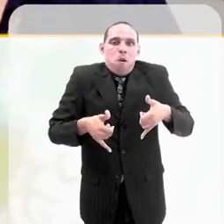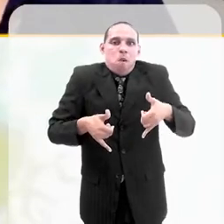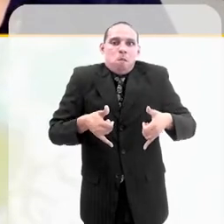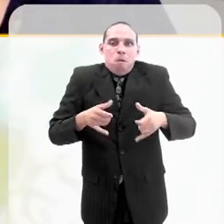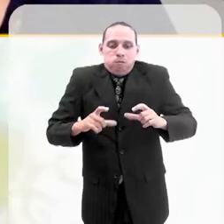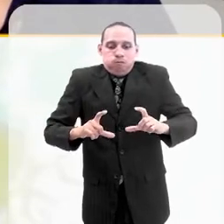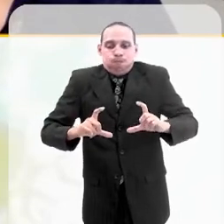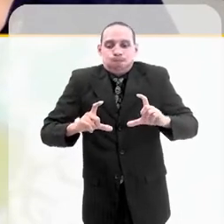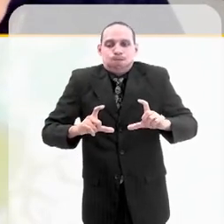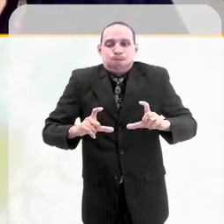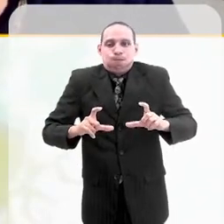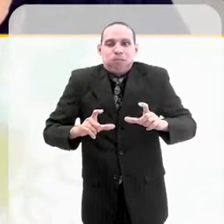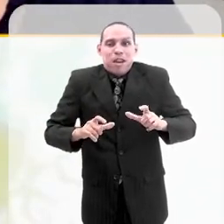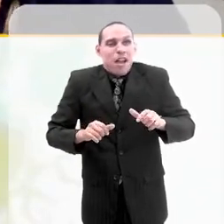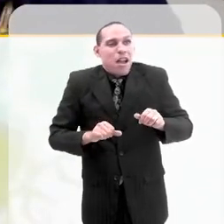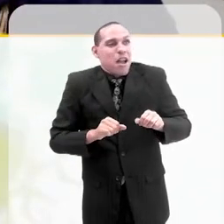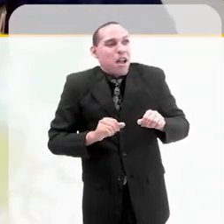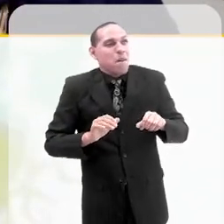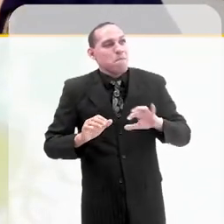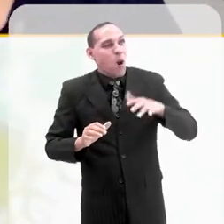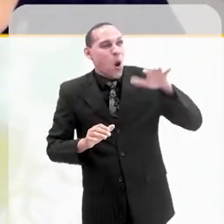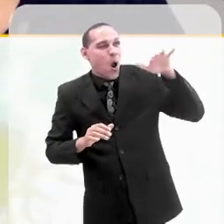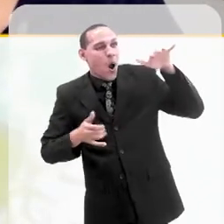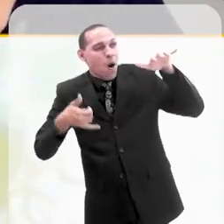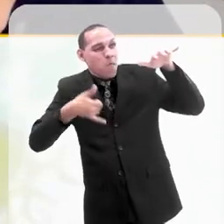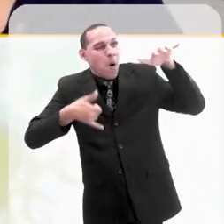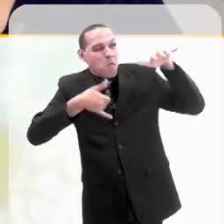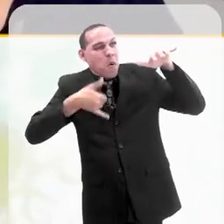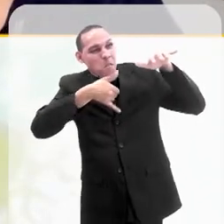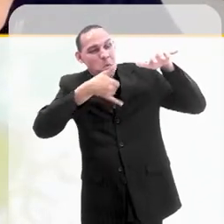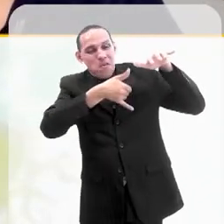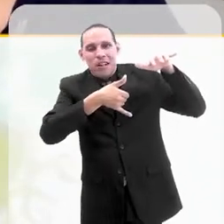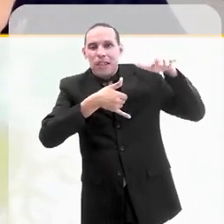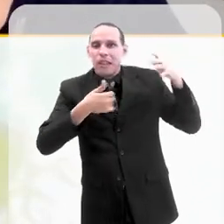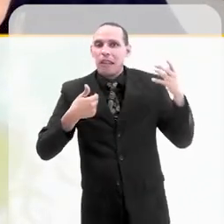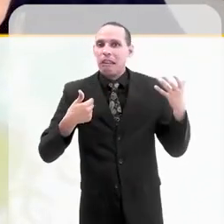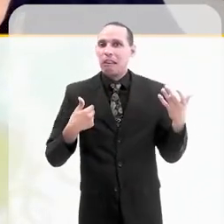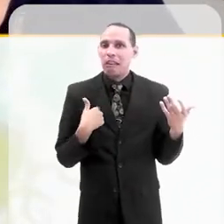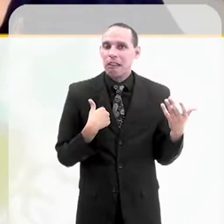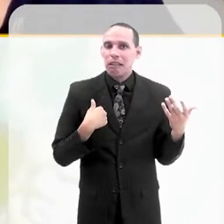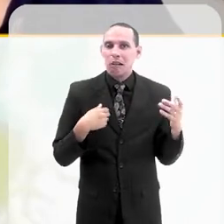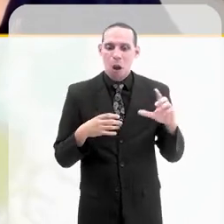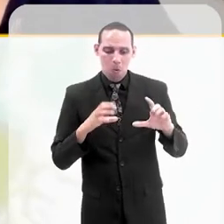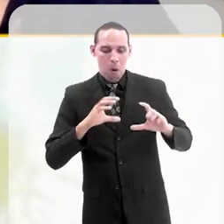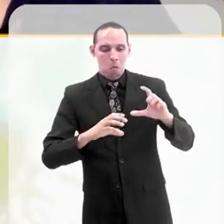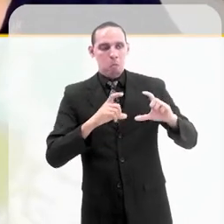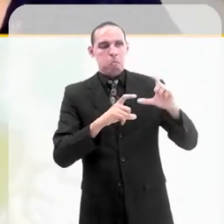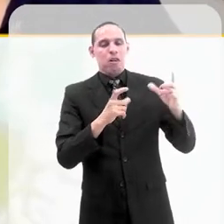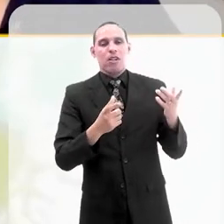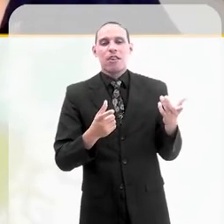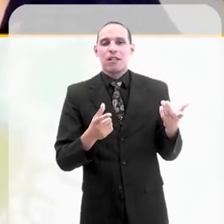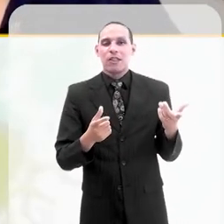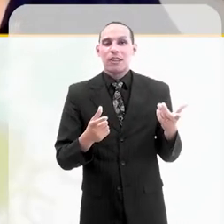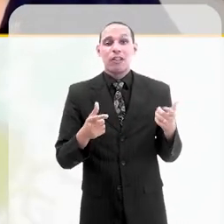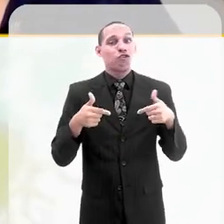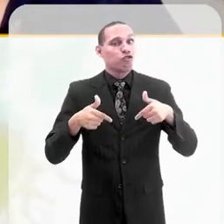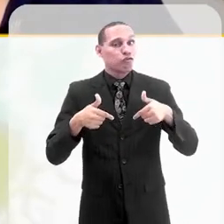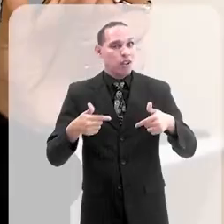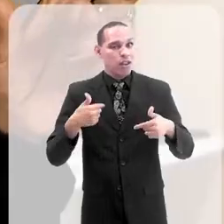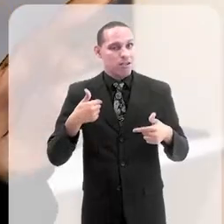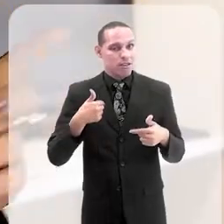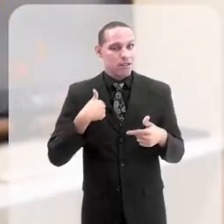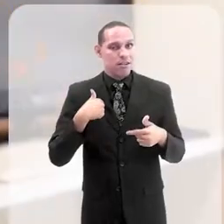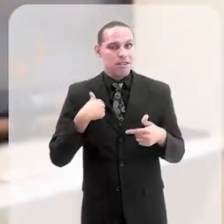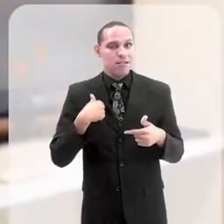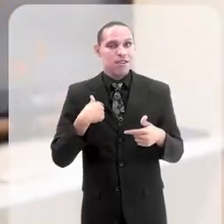esperava, subir morro e fazer e acontecer com uma plataforma desse tamanho. Eu subi, sorte que a minha primeira matéria foi num carro, num